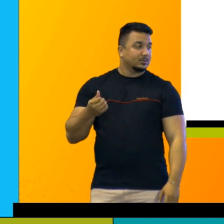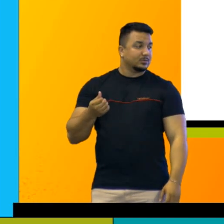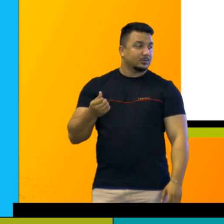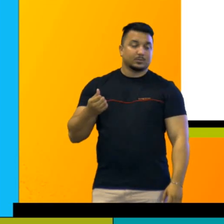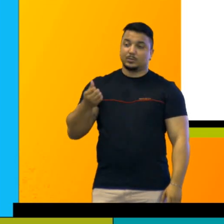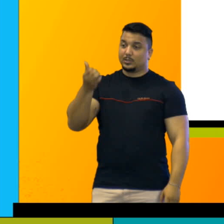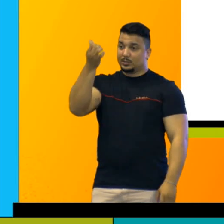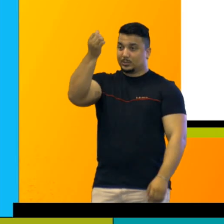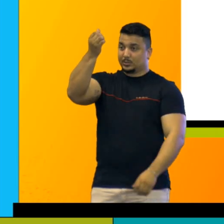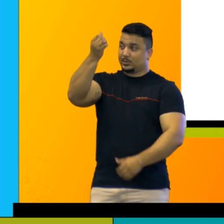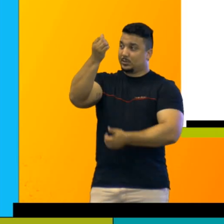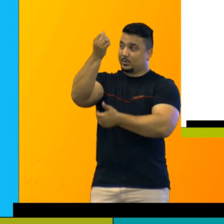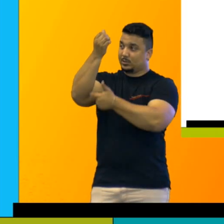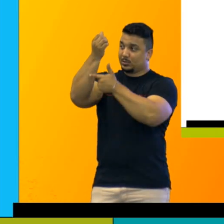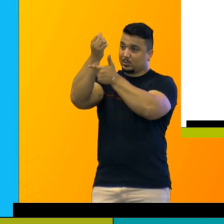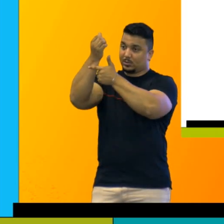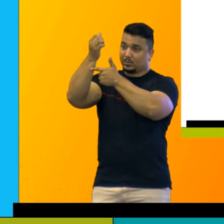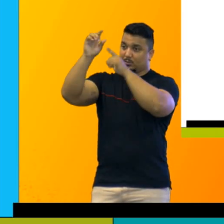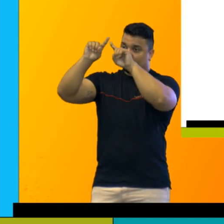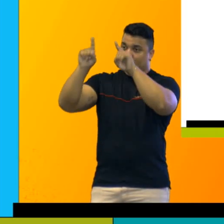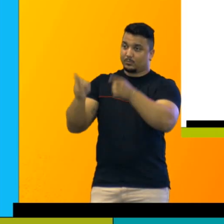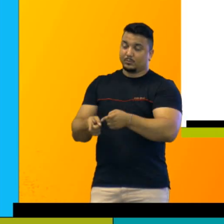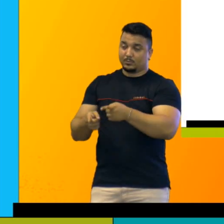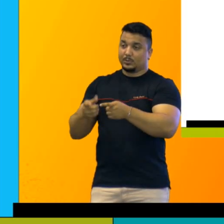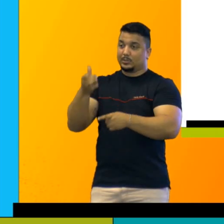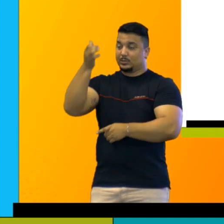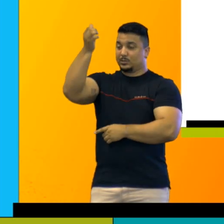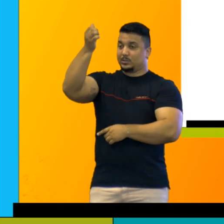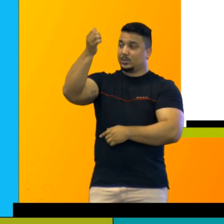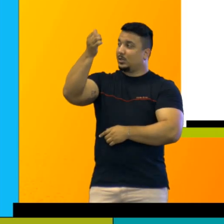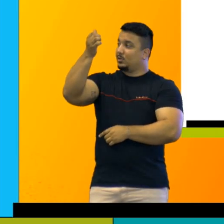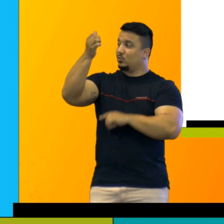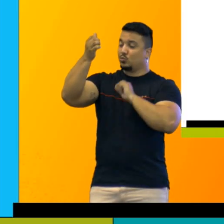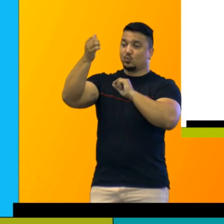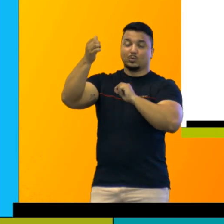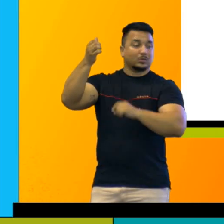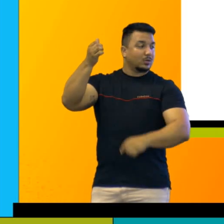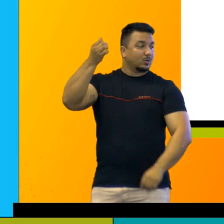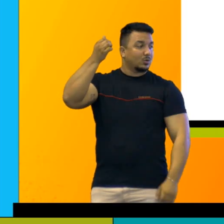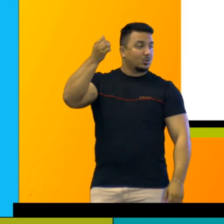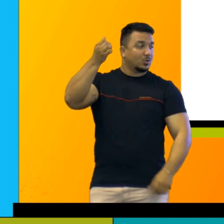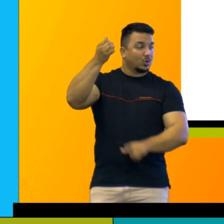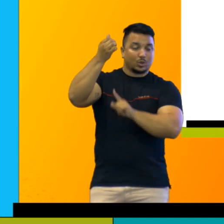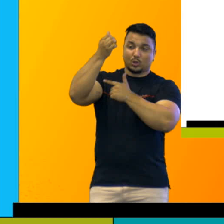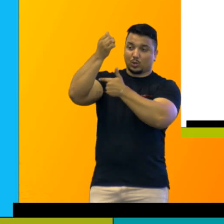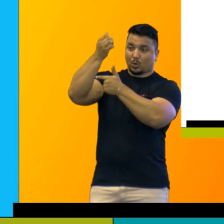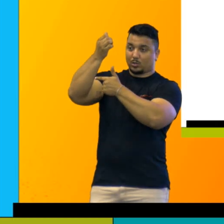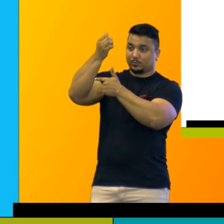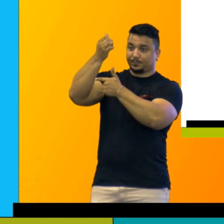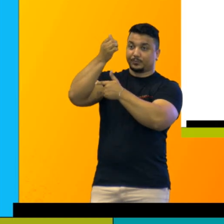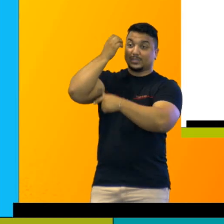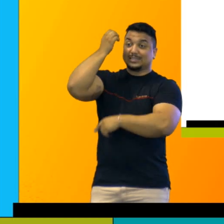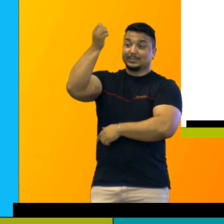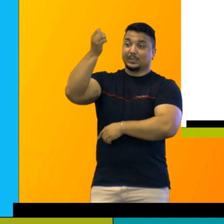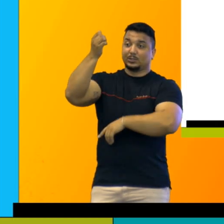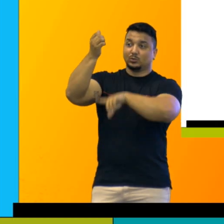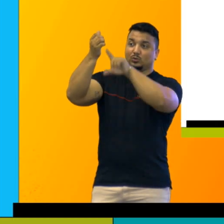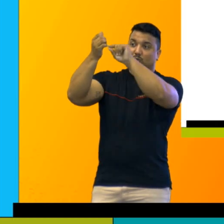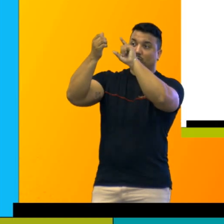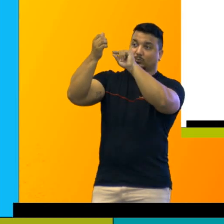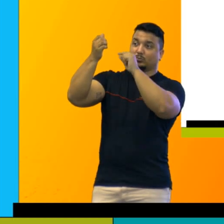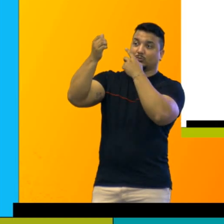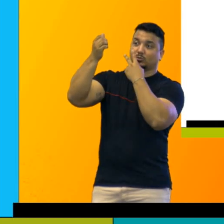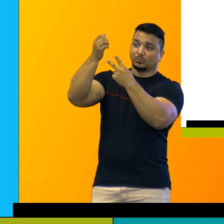tecidos? Em cima você bota 6 fatorial. Embaixo você bota 2 fatorial. É 6, eu vou escolher 2,